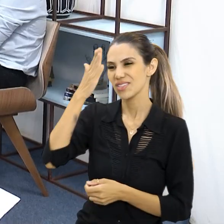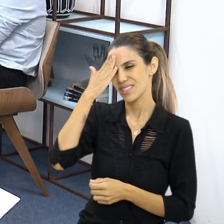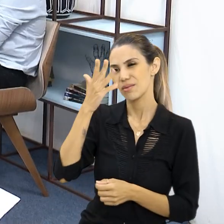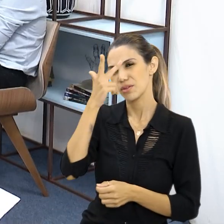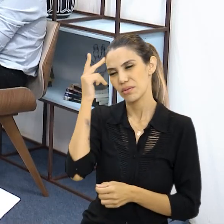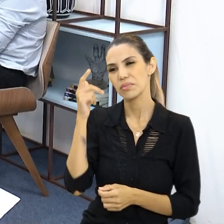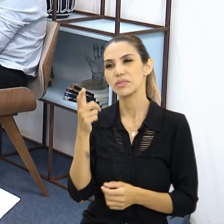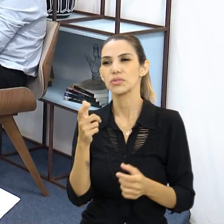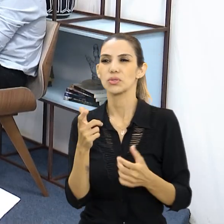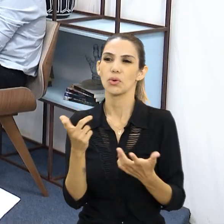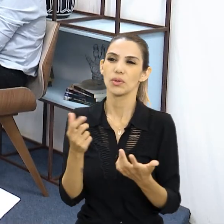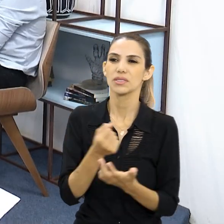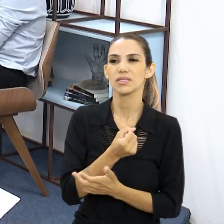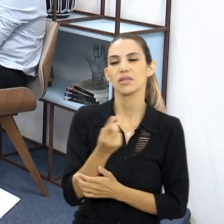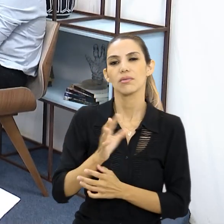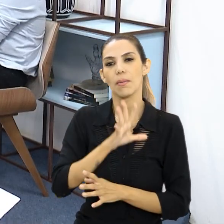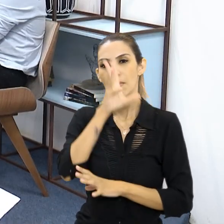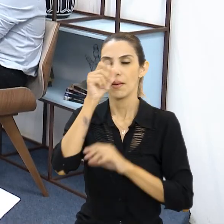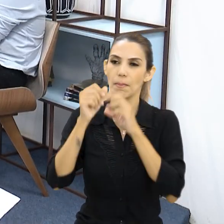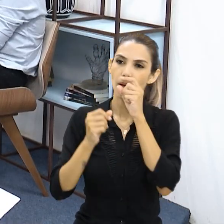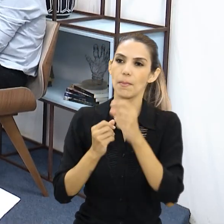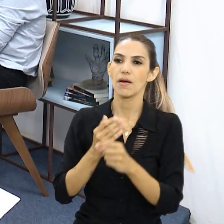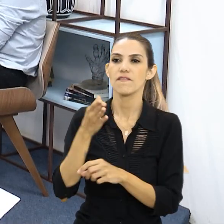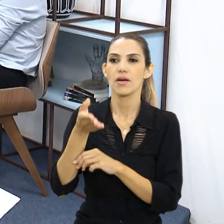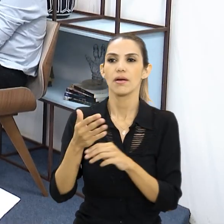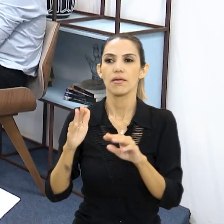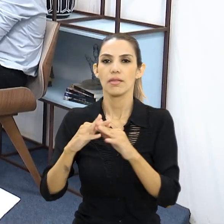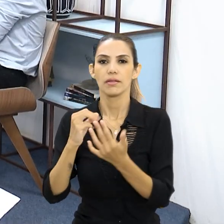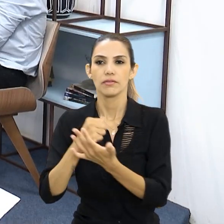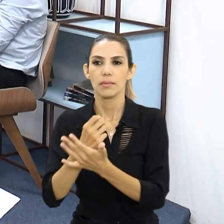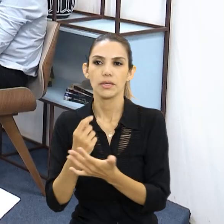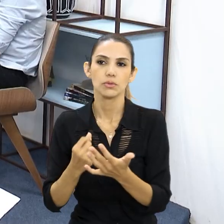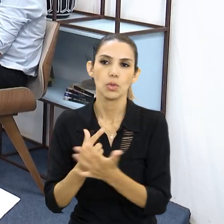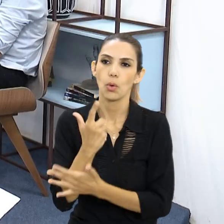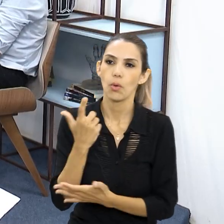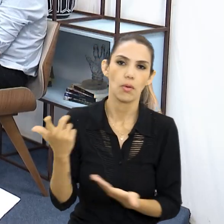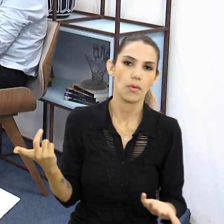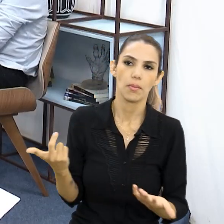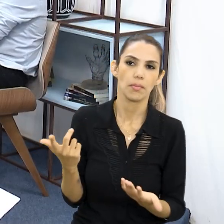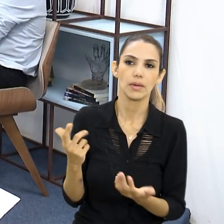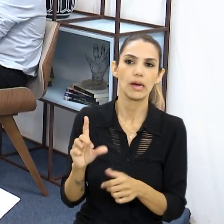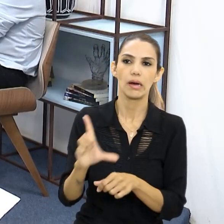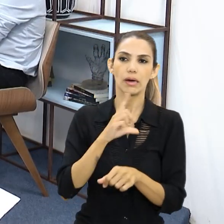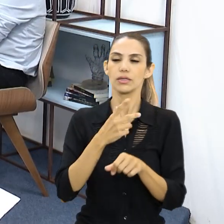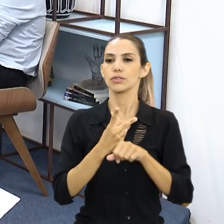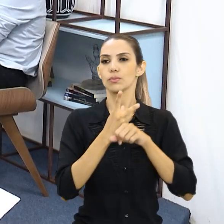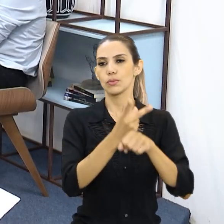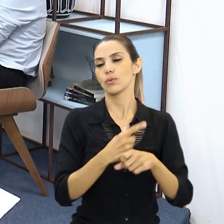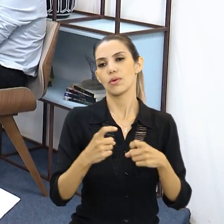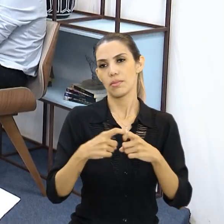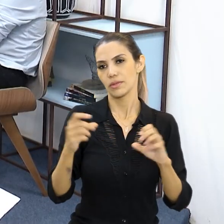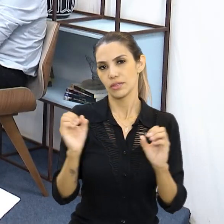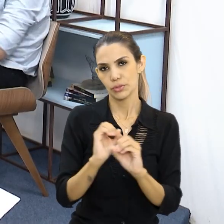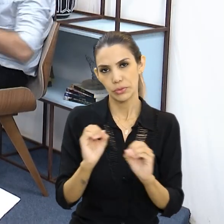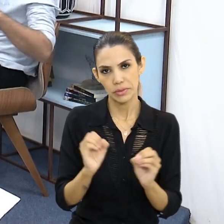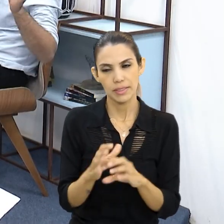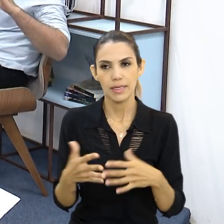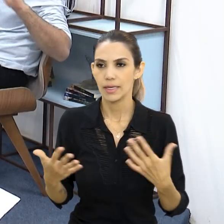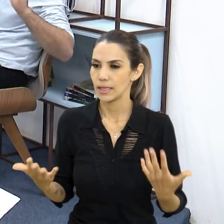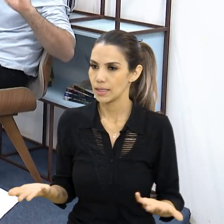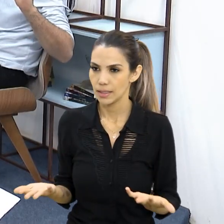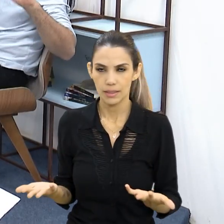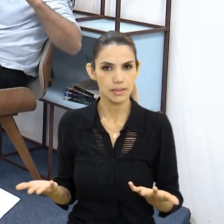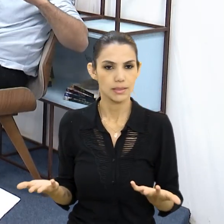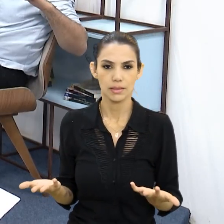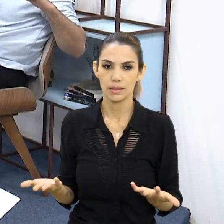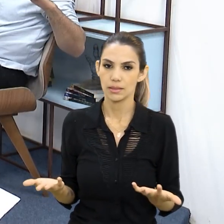automedicando. Exato. Medicando para ser um parente próximo, um amigo, enfim. Aquela coisa de médico e louco, todo mundo tem um pouco, não